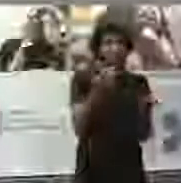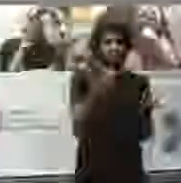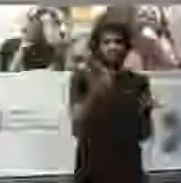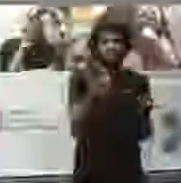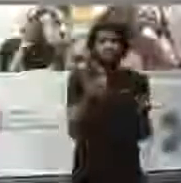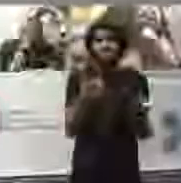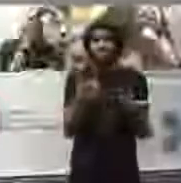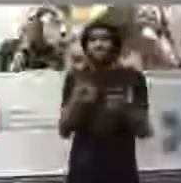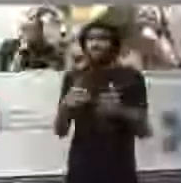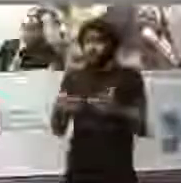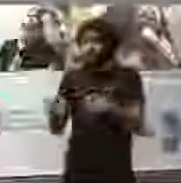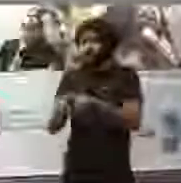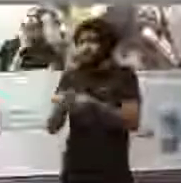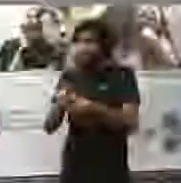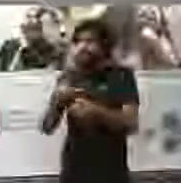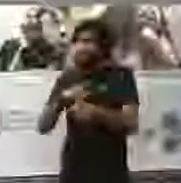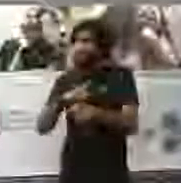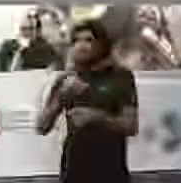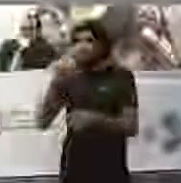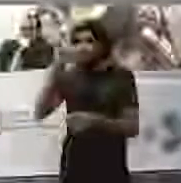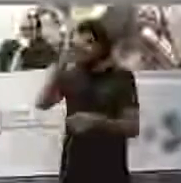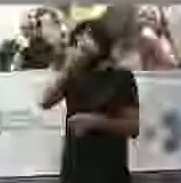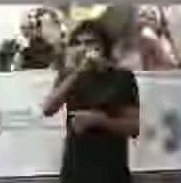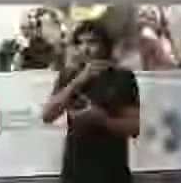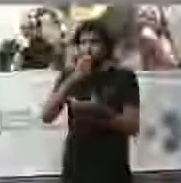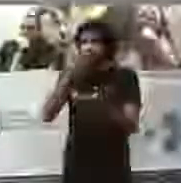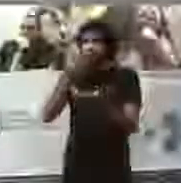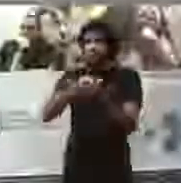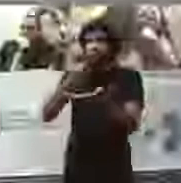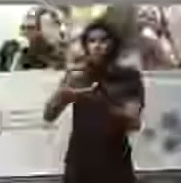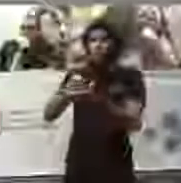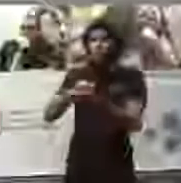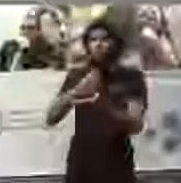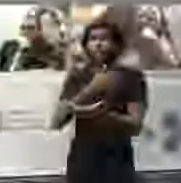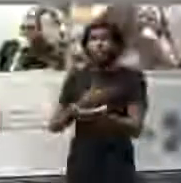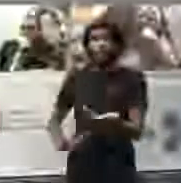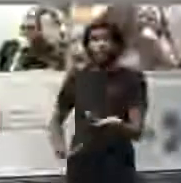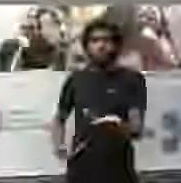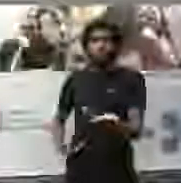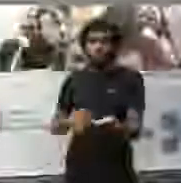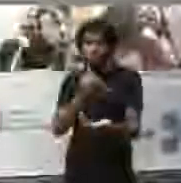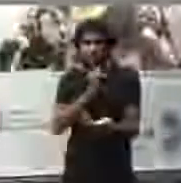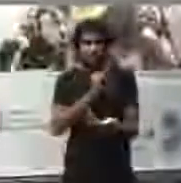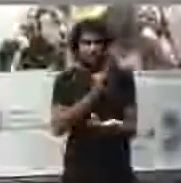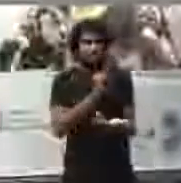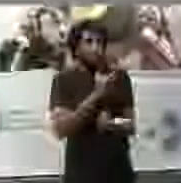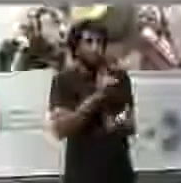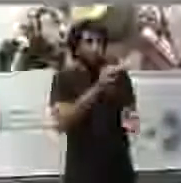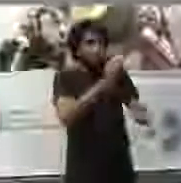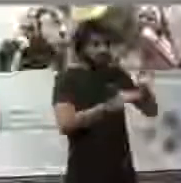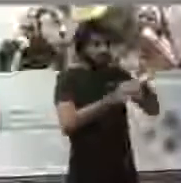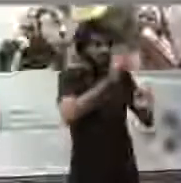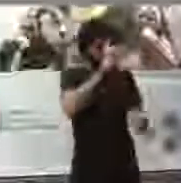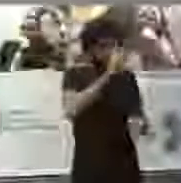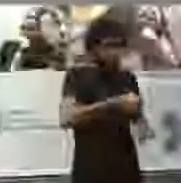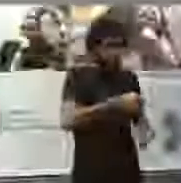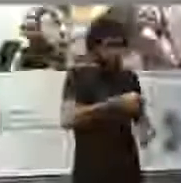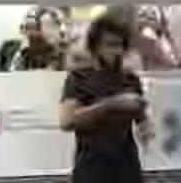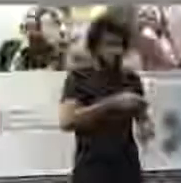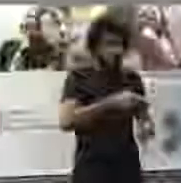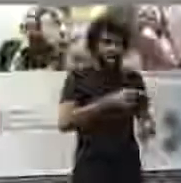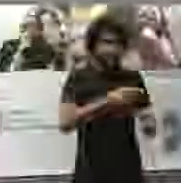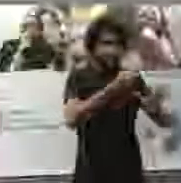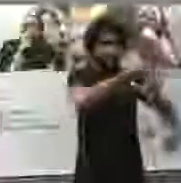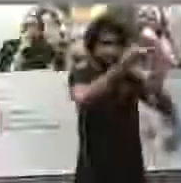além disso a toda a dificuldade da compra pública então o juiz manda o juiz manda comprar 15 dias não se compra em cinco dias